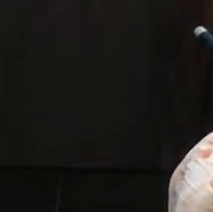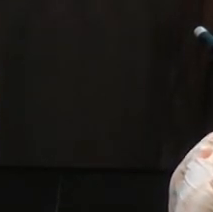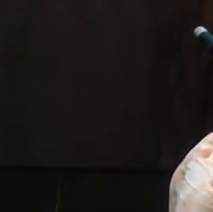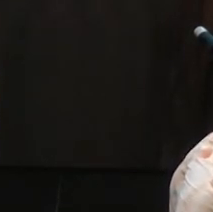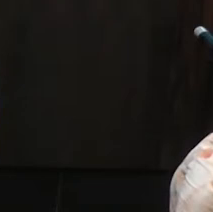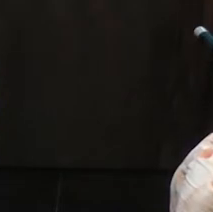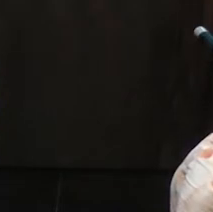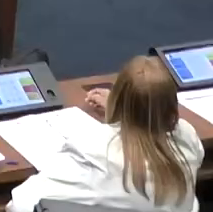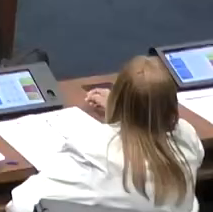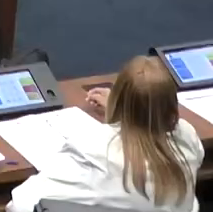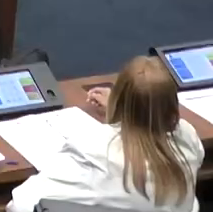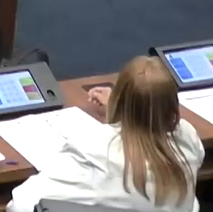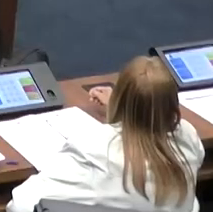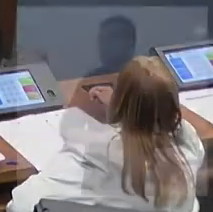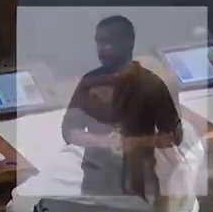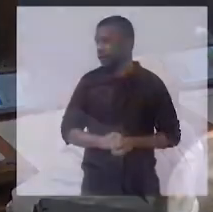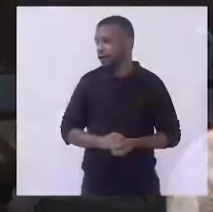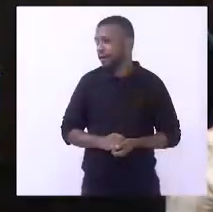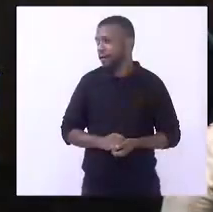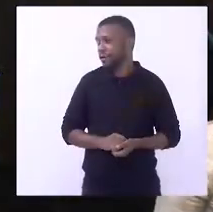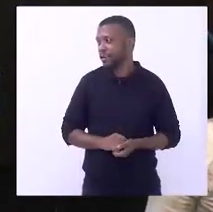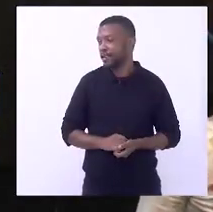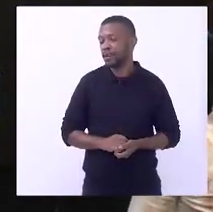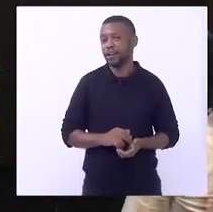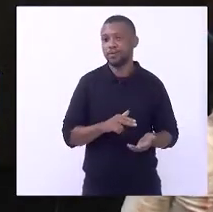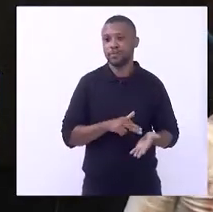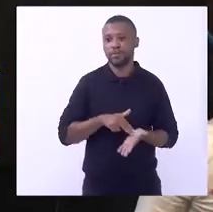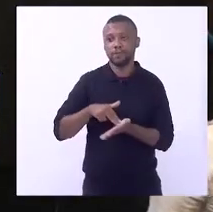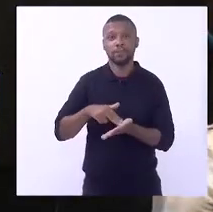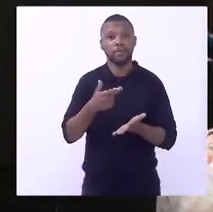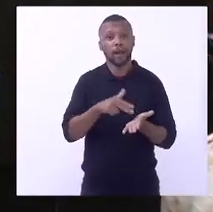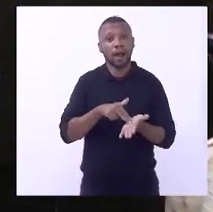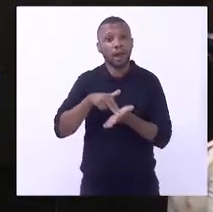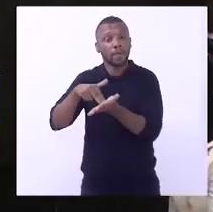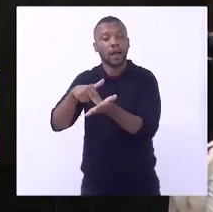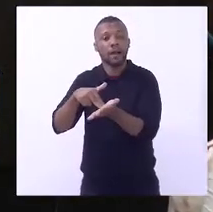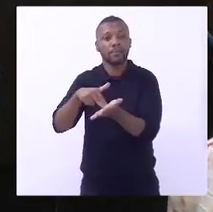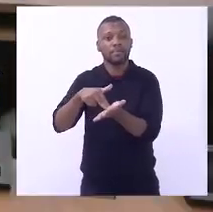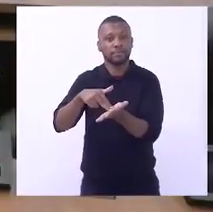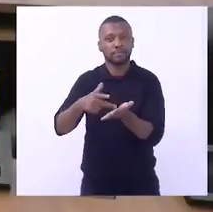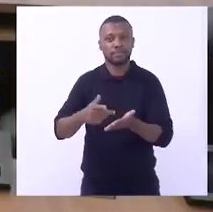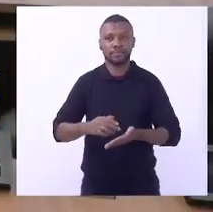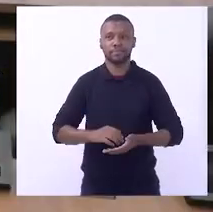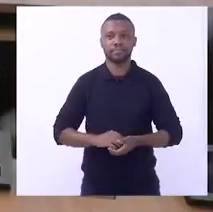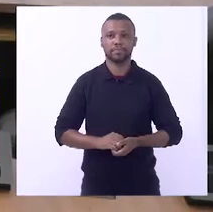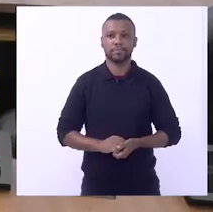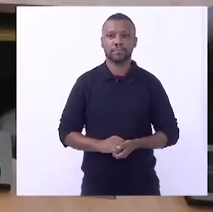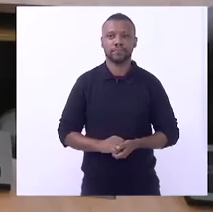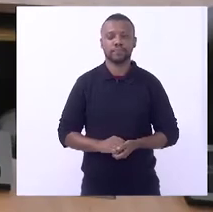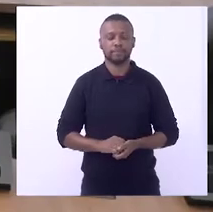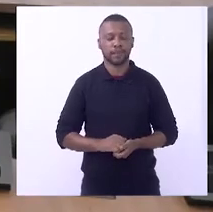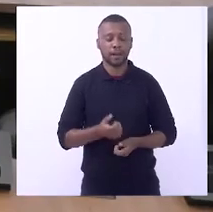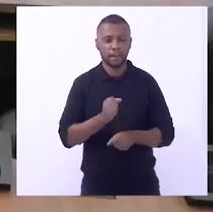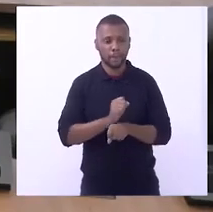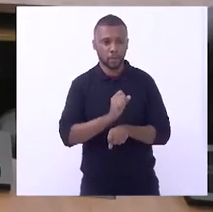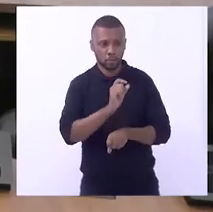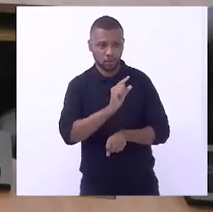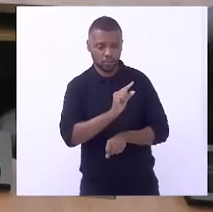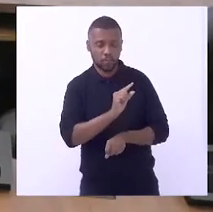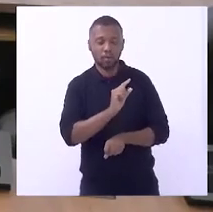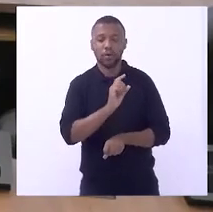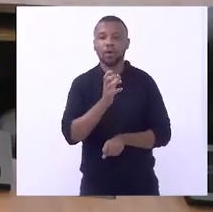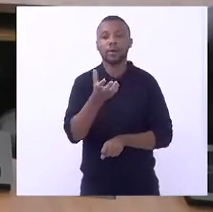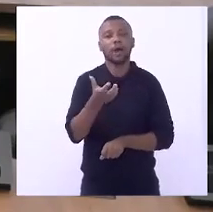Para encaminhar pela bancada do PSOL, deputada Renata Souza. Senhor presidente, senhoras deputadas. Só para saudar